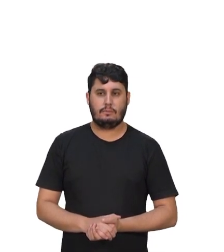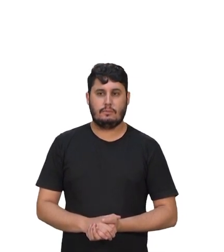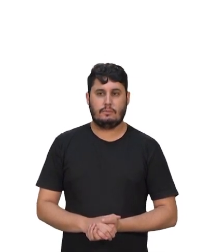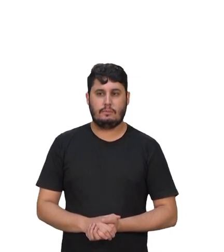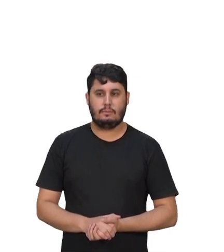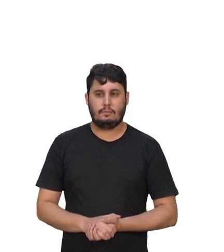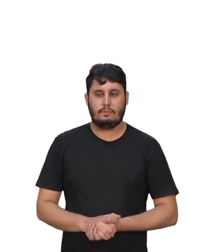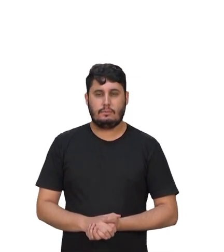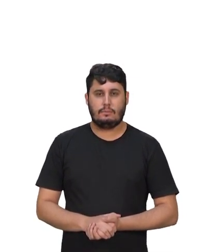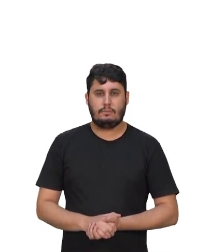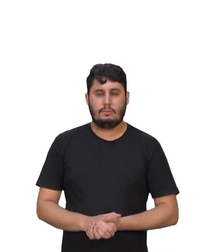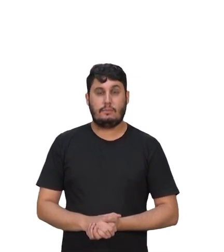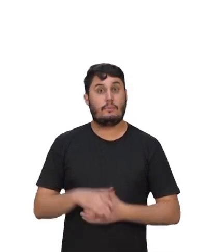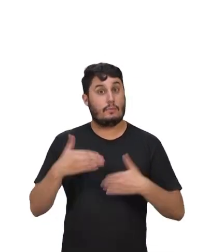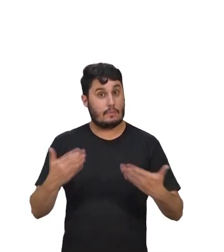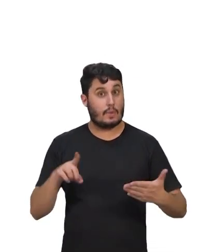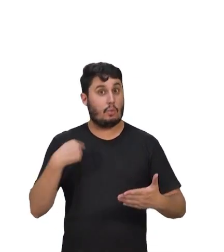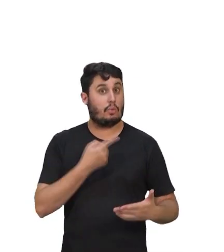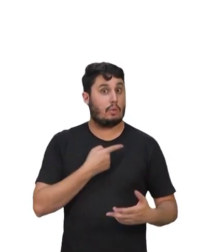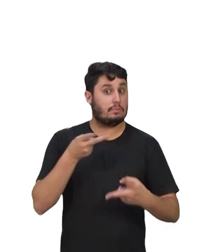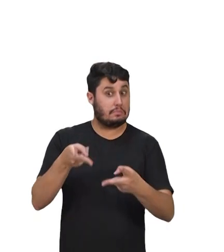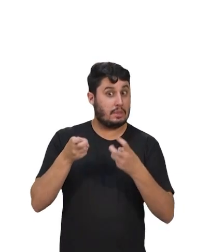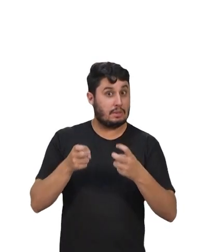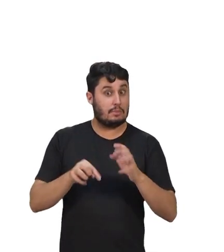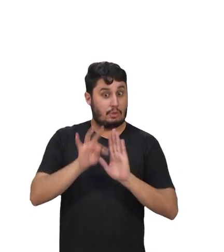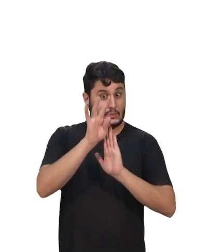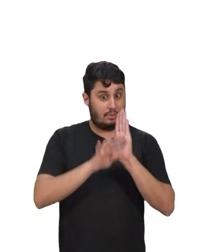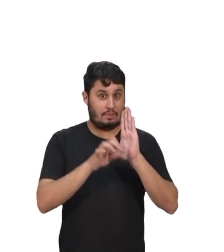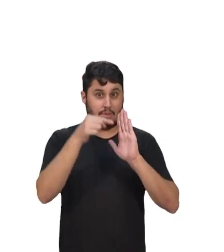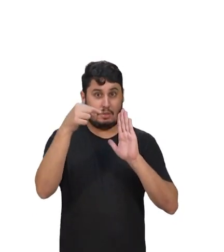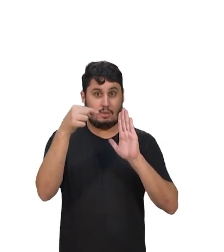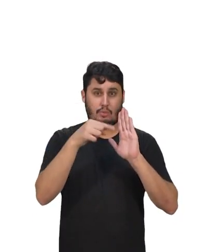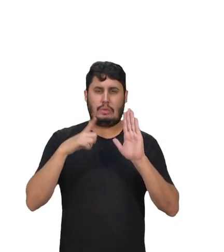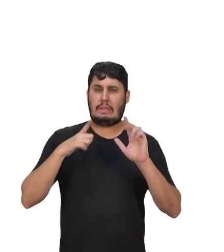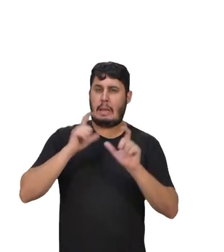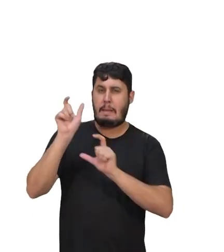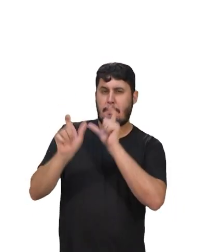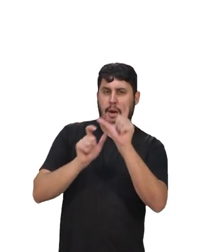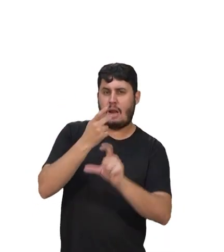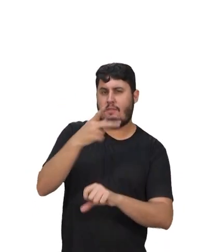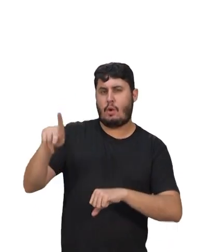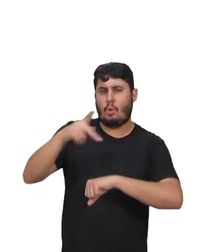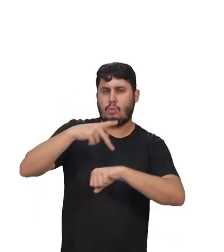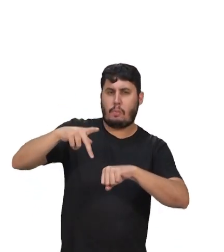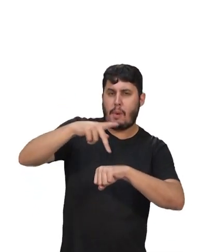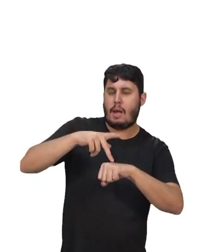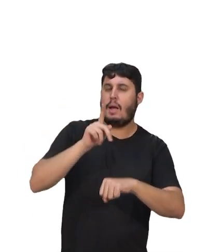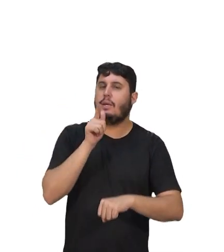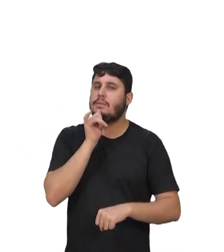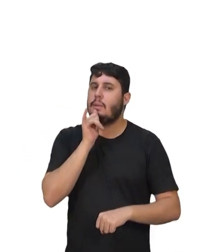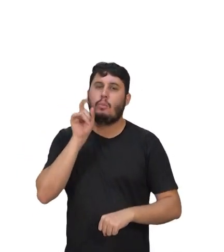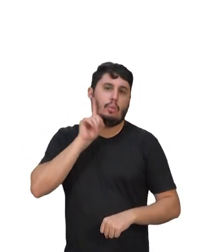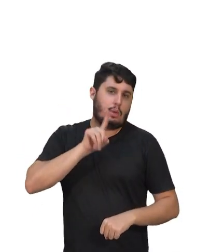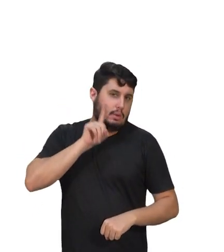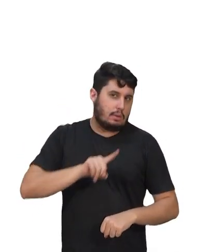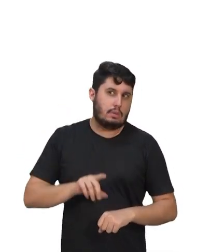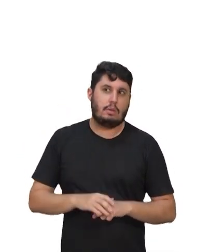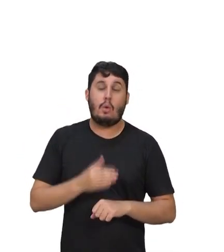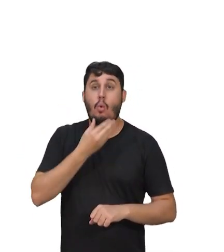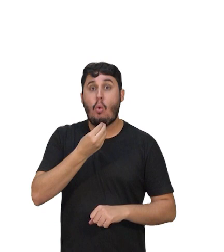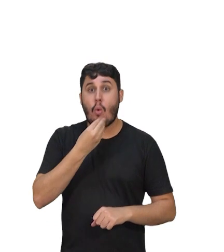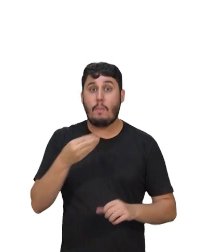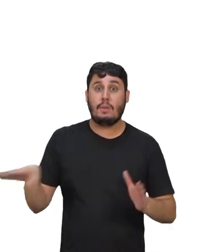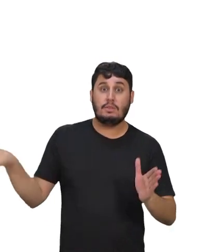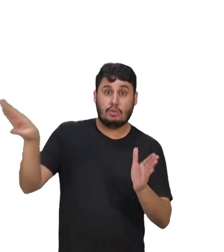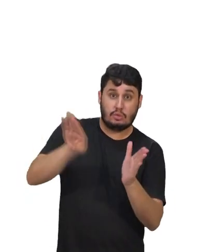urbano. Então a gente vê aí que é um texto que ele traz algumas palavras de outro idioma, no caso do inglês. Ele diz aí, ó, Kangaroos chega ao México